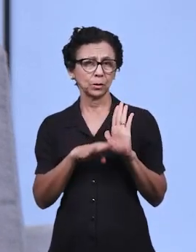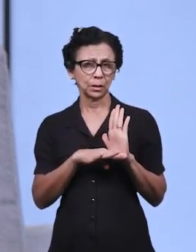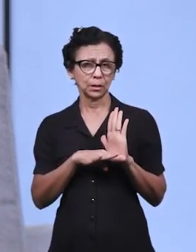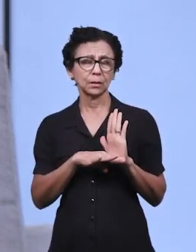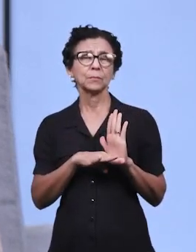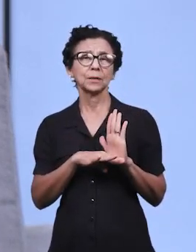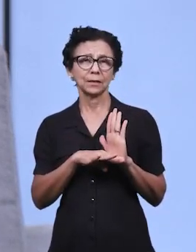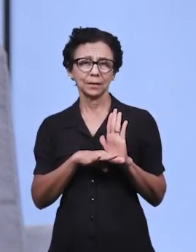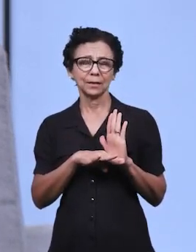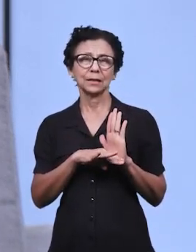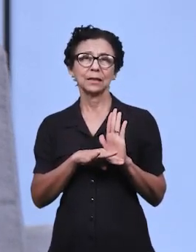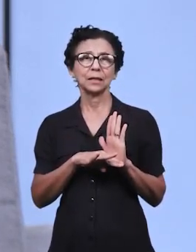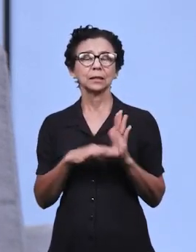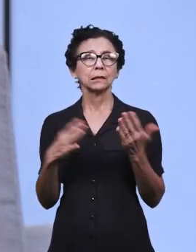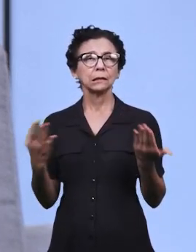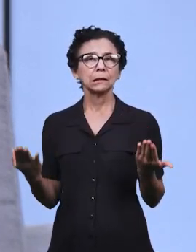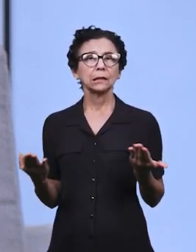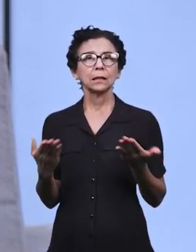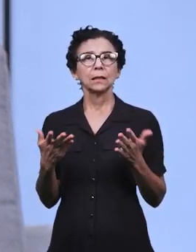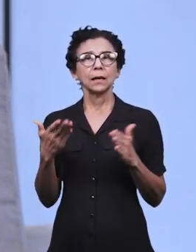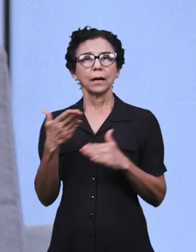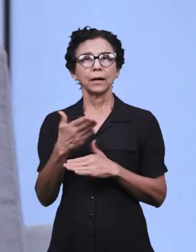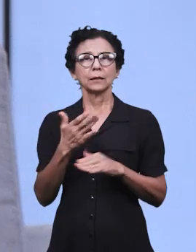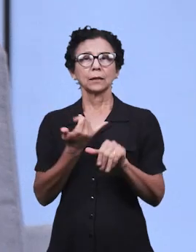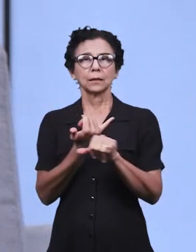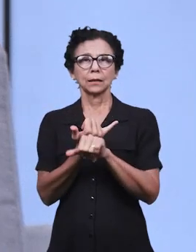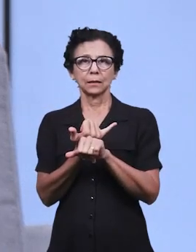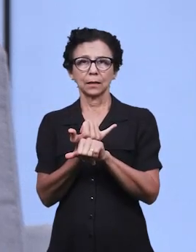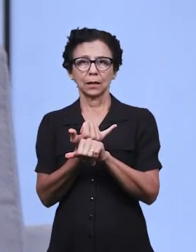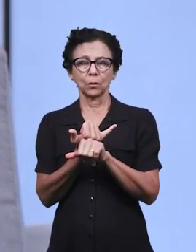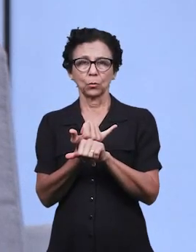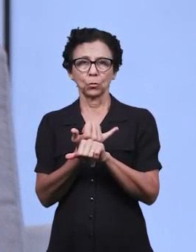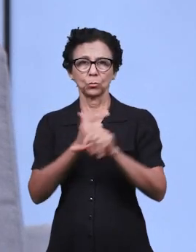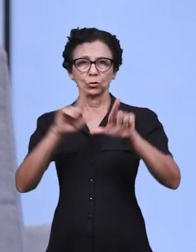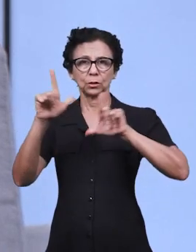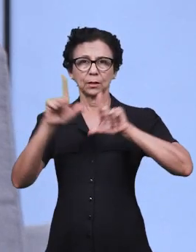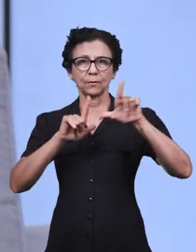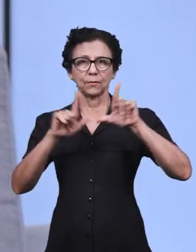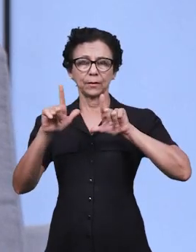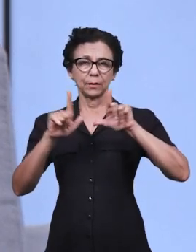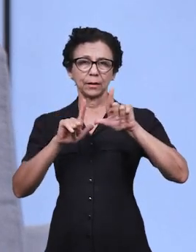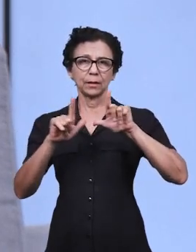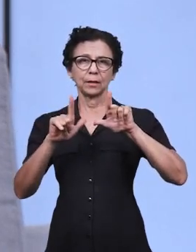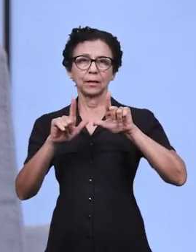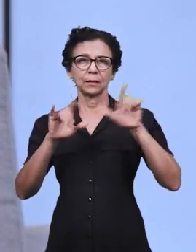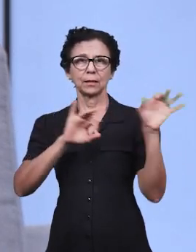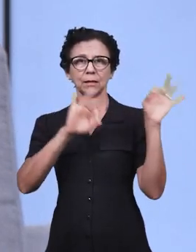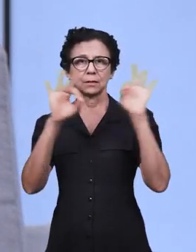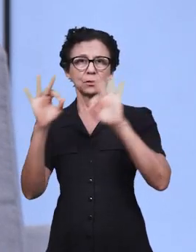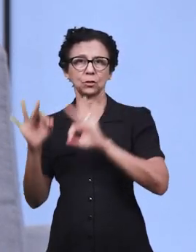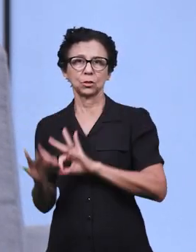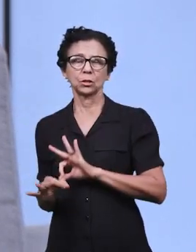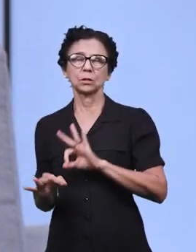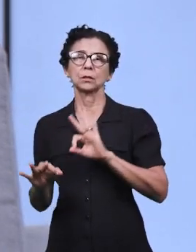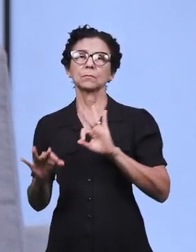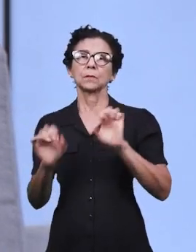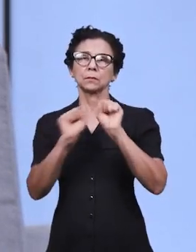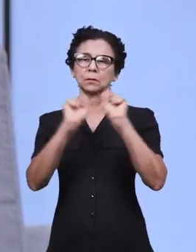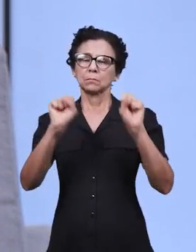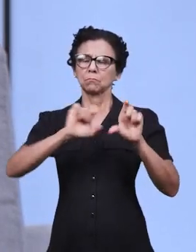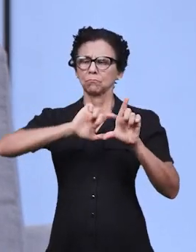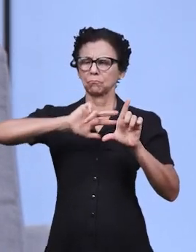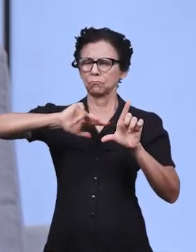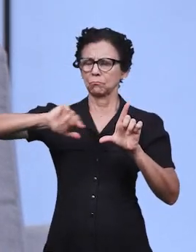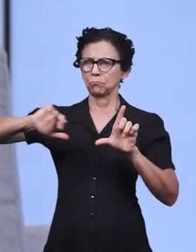da Igreja Cristã Maranata, que vai ao ar por esse canal de televisão que você está assistindo e pelo nosso sistema